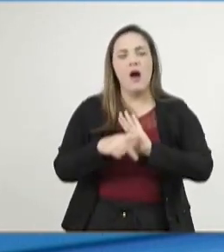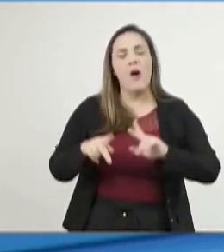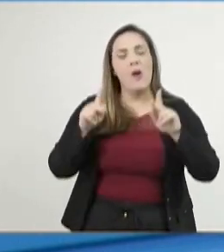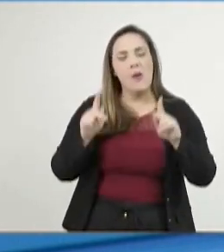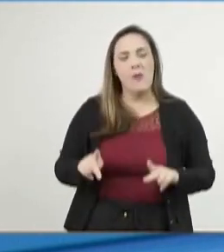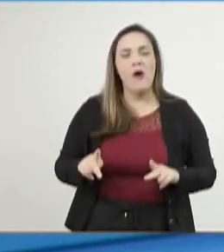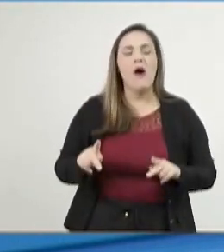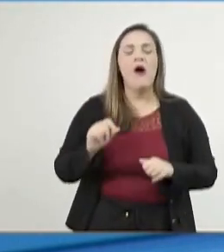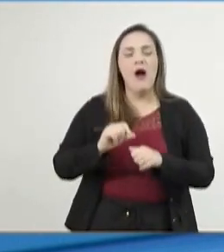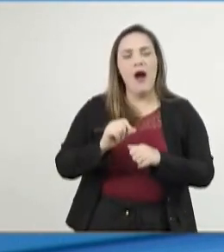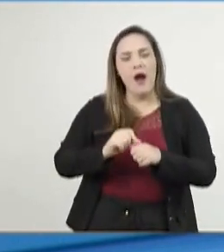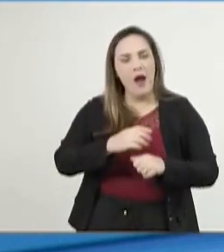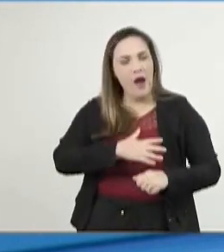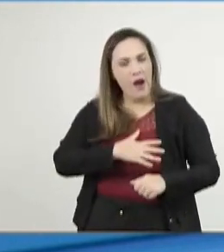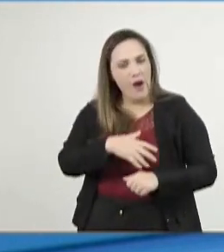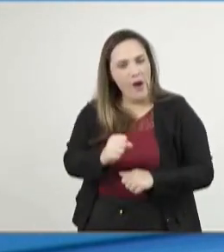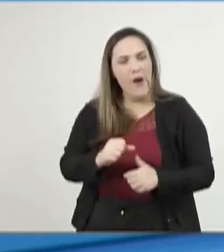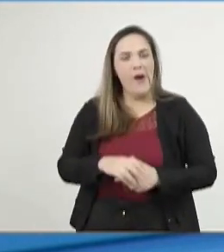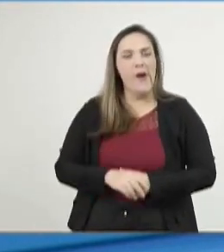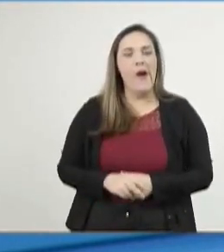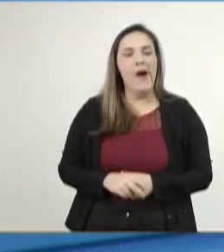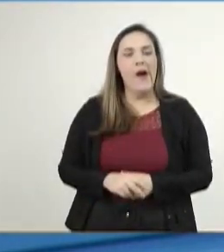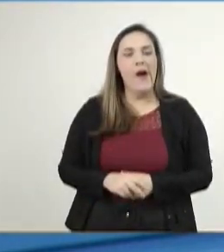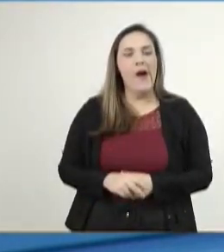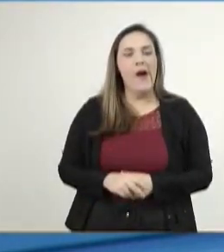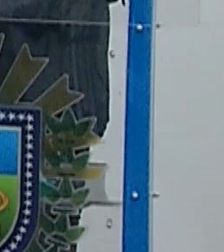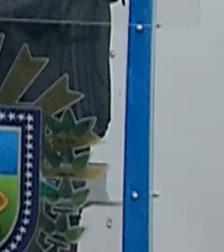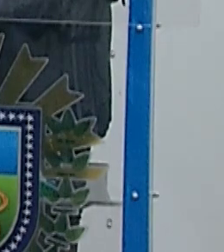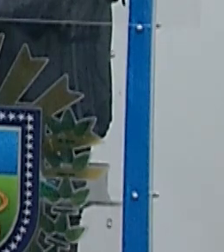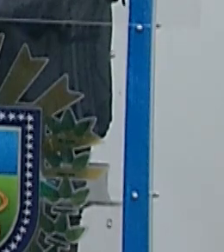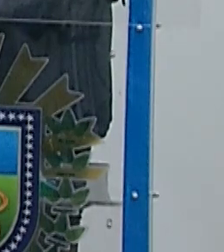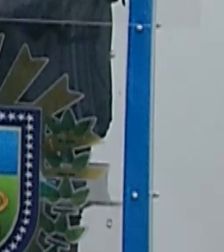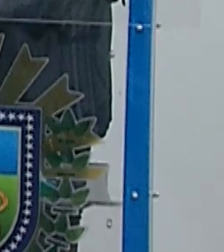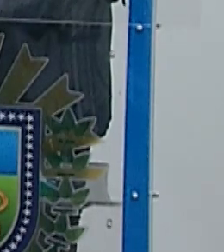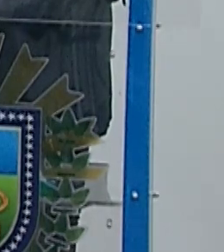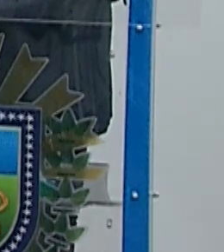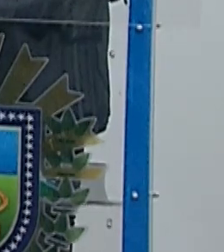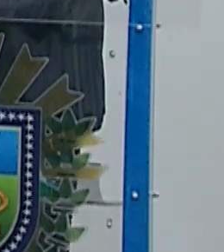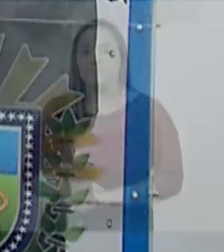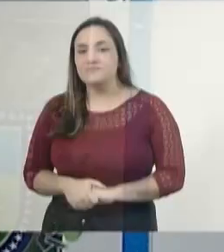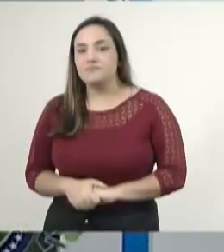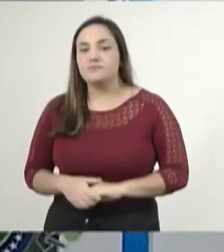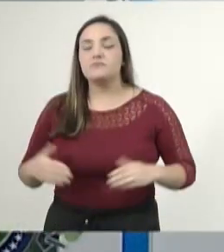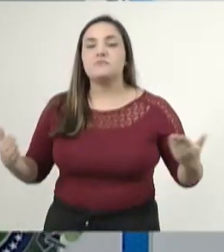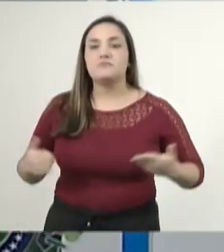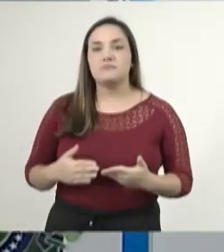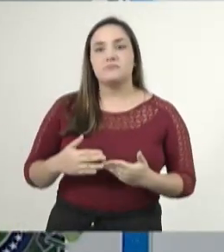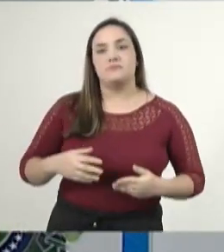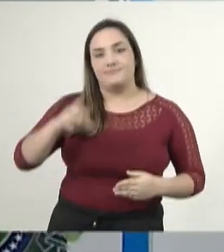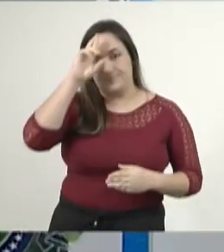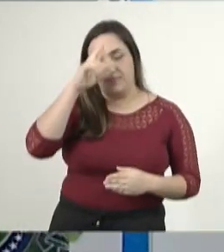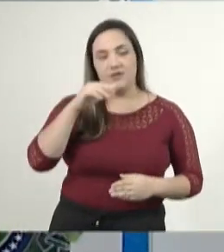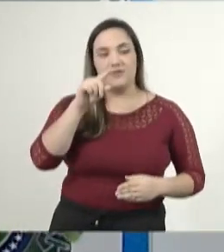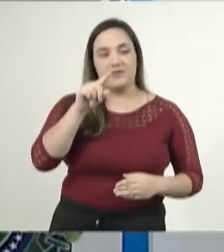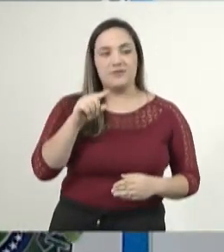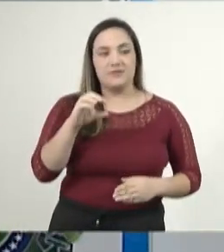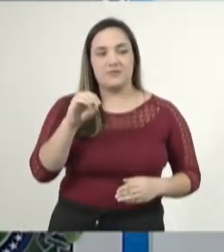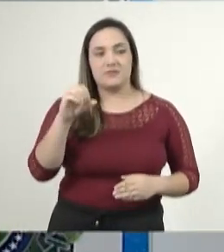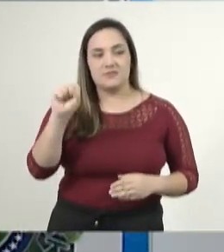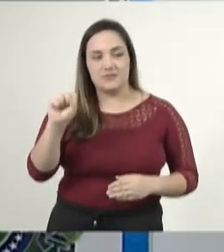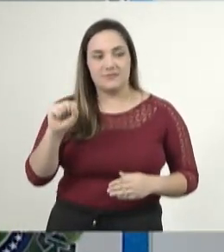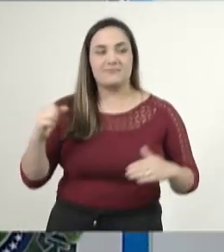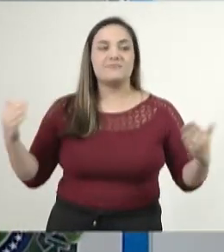população que cometeu suicídio. 12:08, eu falo agora de uma